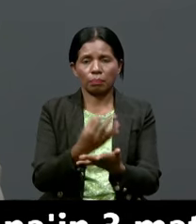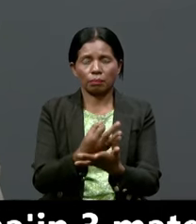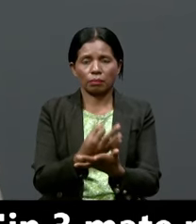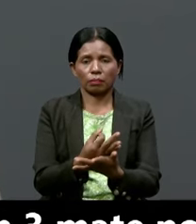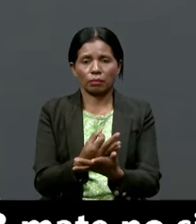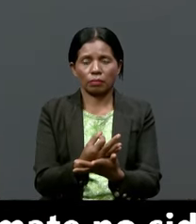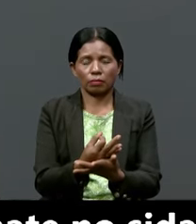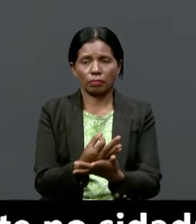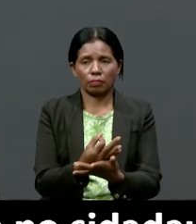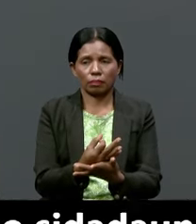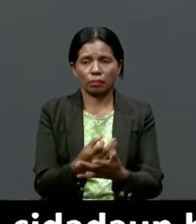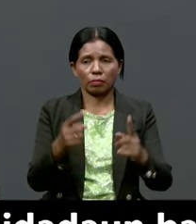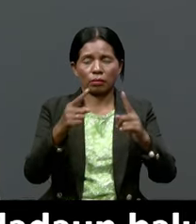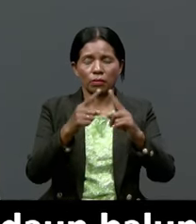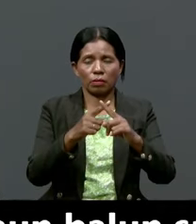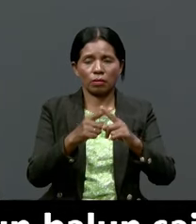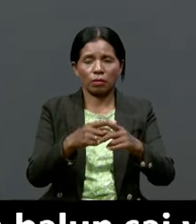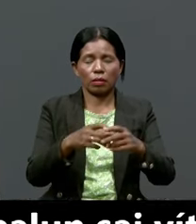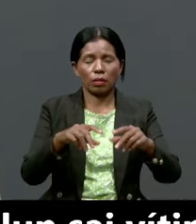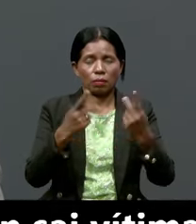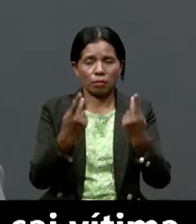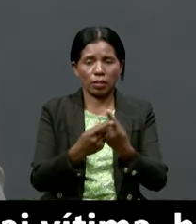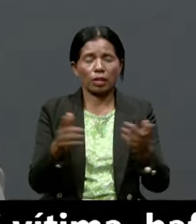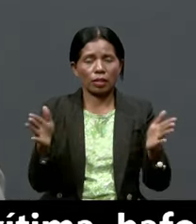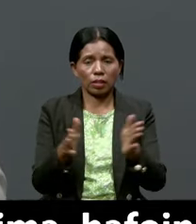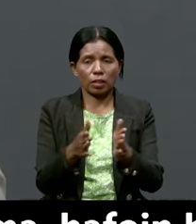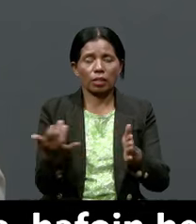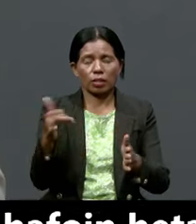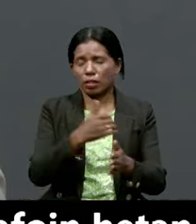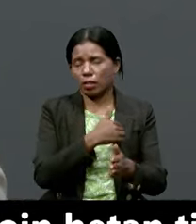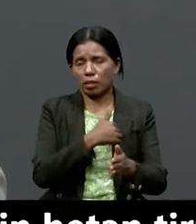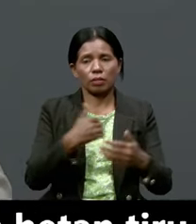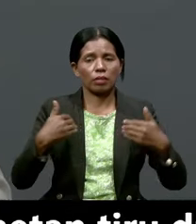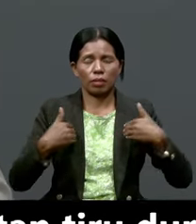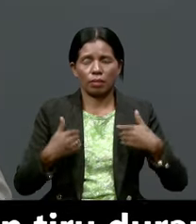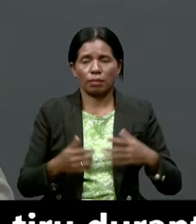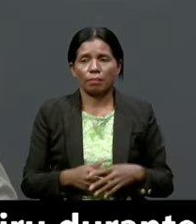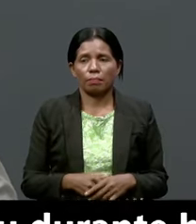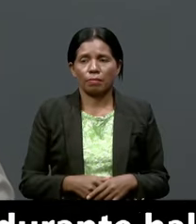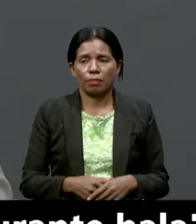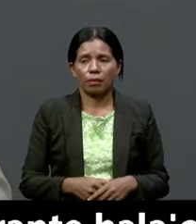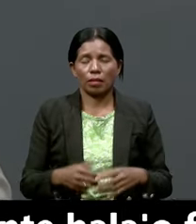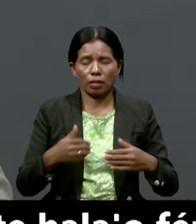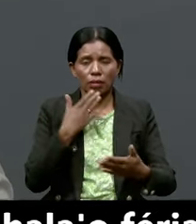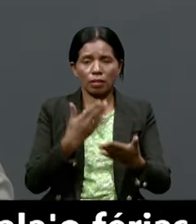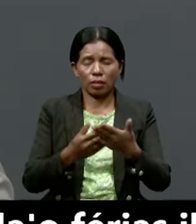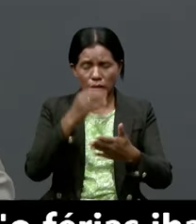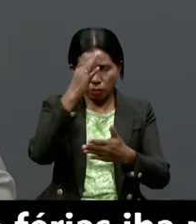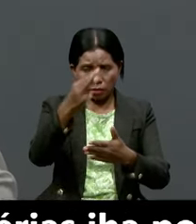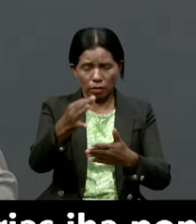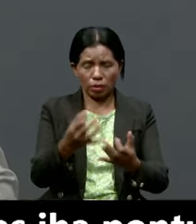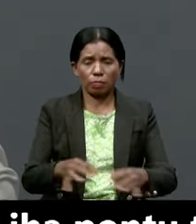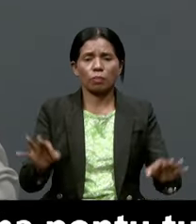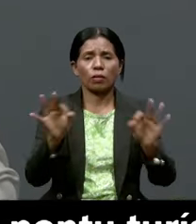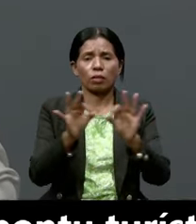para setor produtivo, né, que durante o tempo, imagina se dá o que aloca o dia. A tu dia que vai, importante é uma